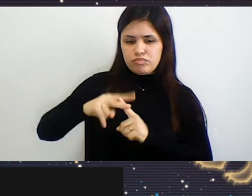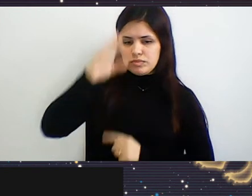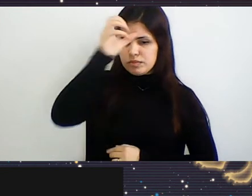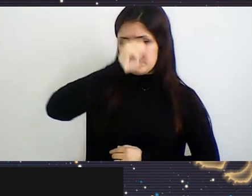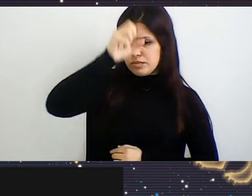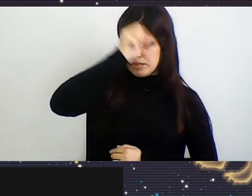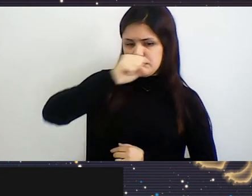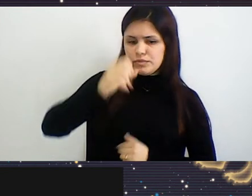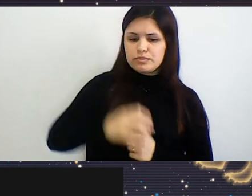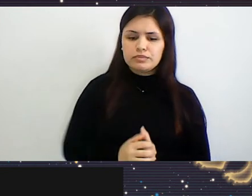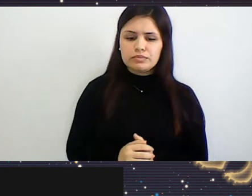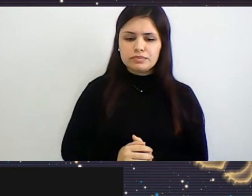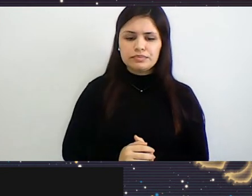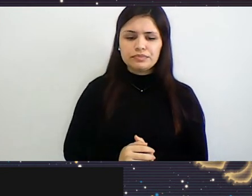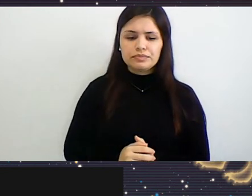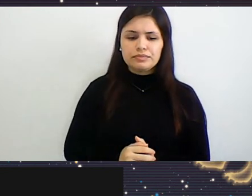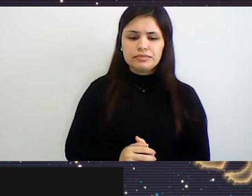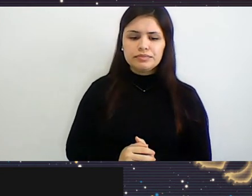interviews?